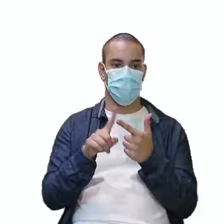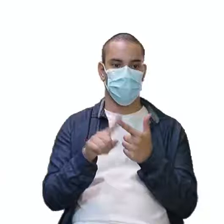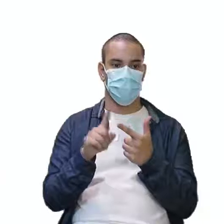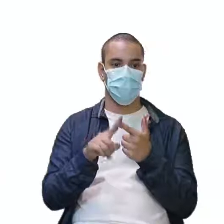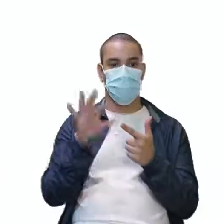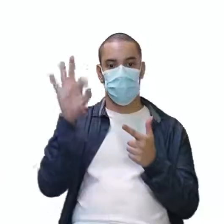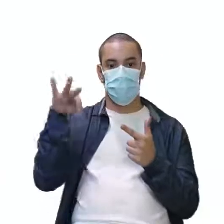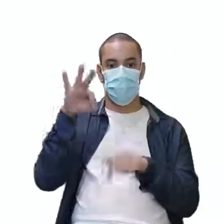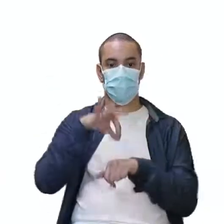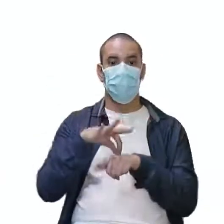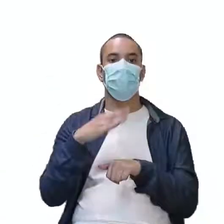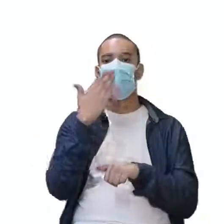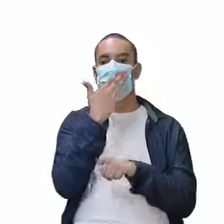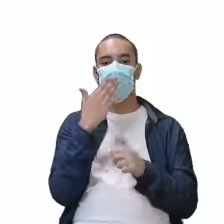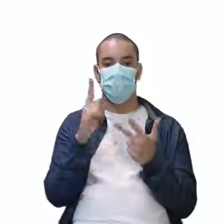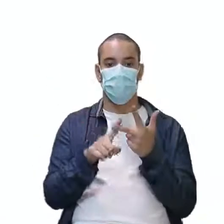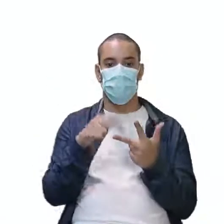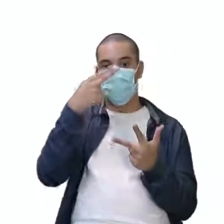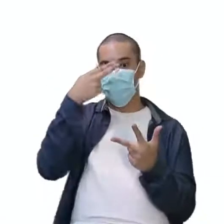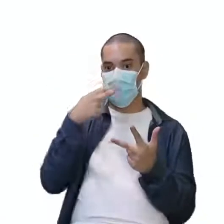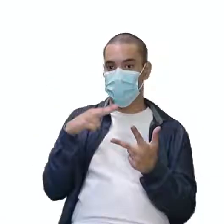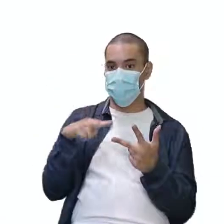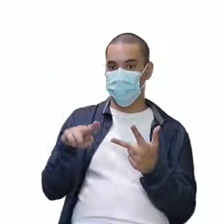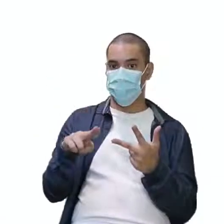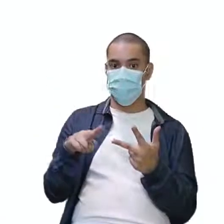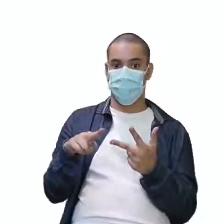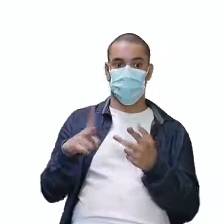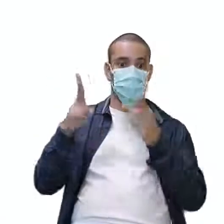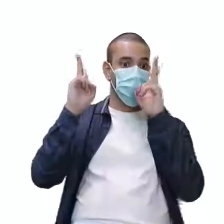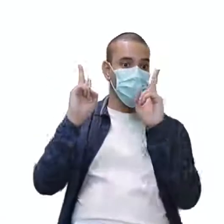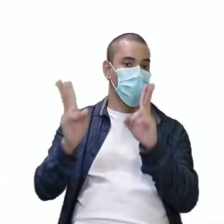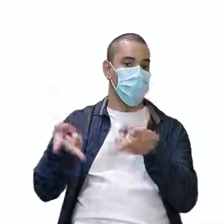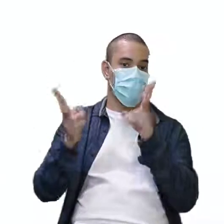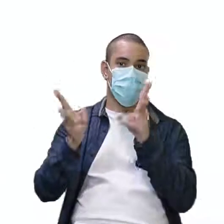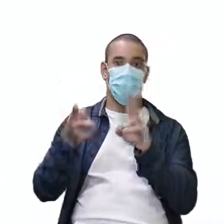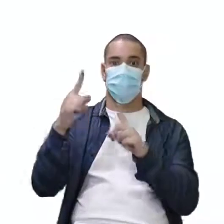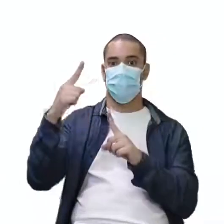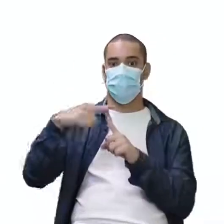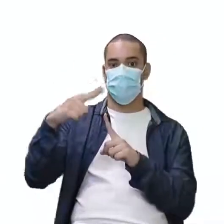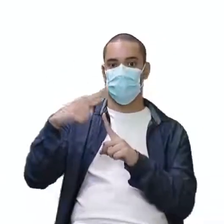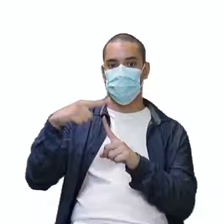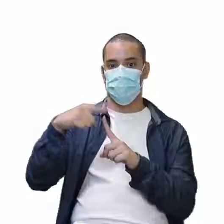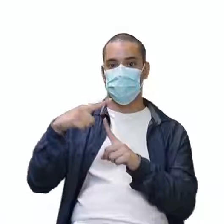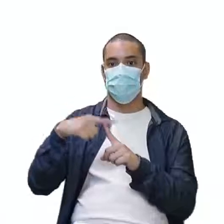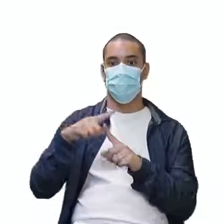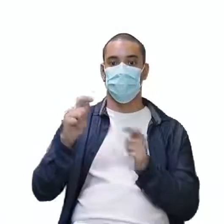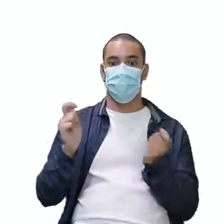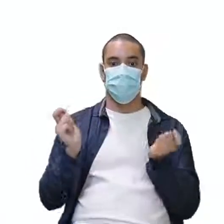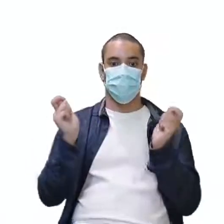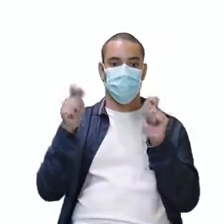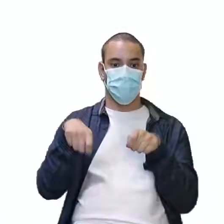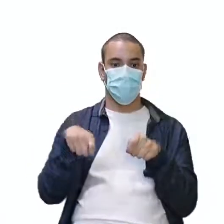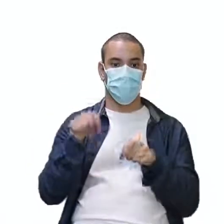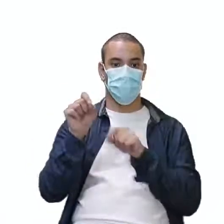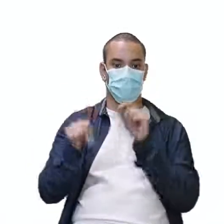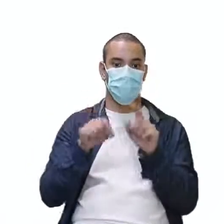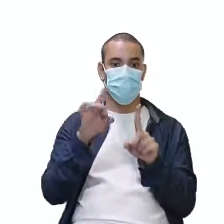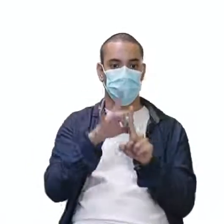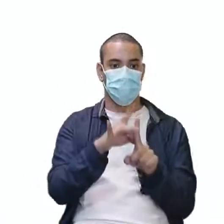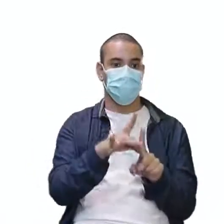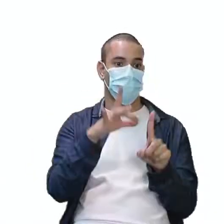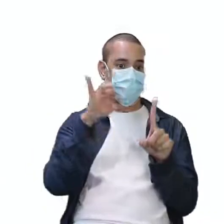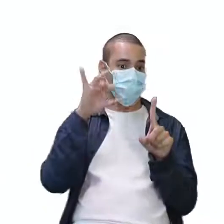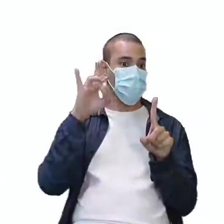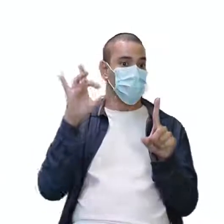elefantes. São agrupamentos de indivíduos da mesma espécie que têm plena capacidade de viver